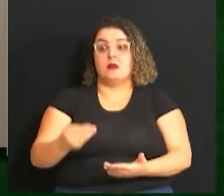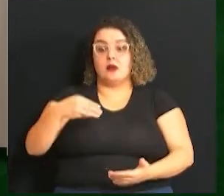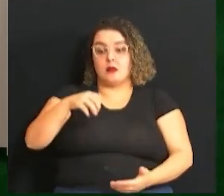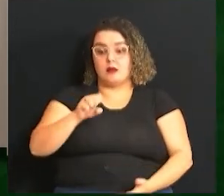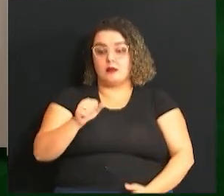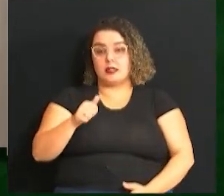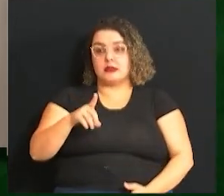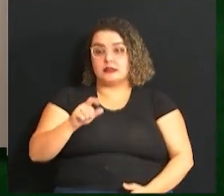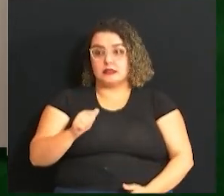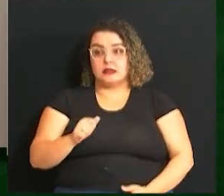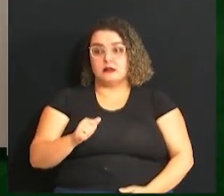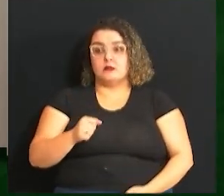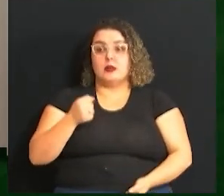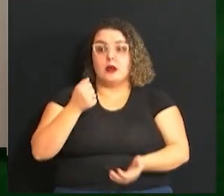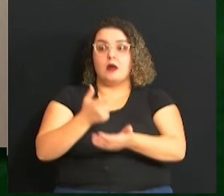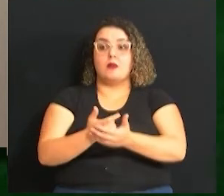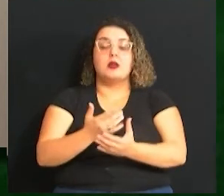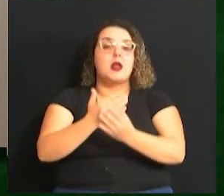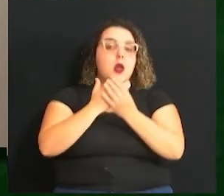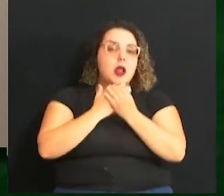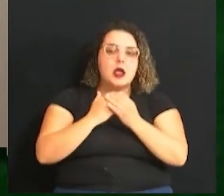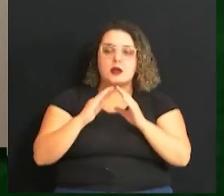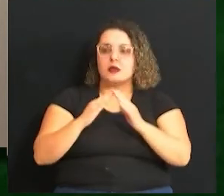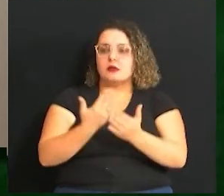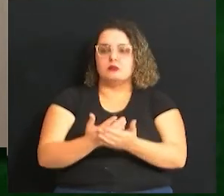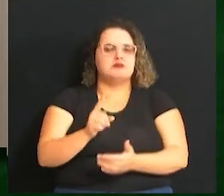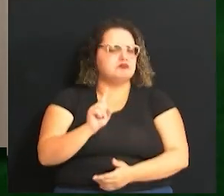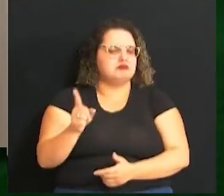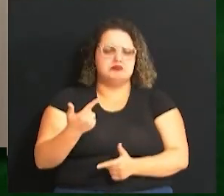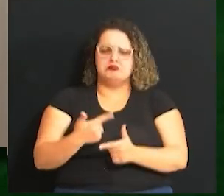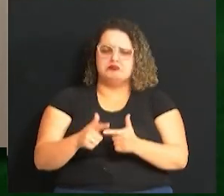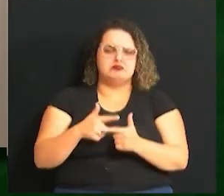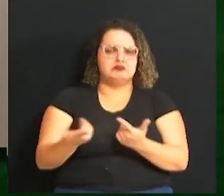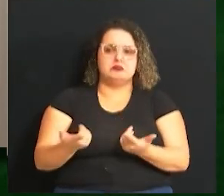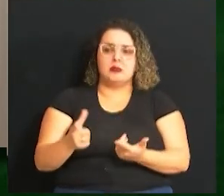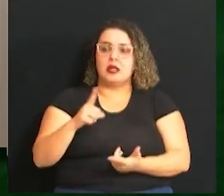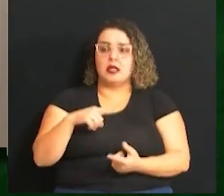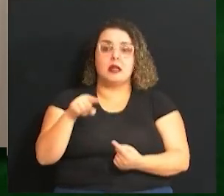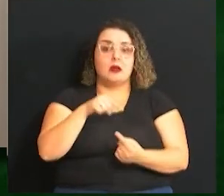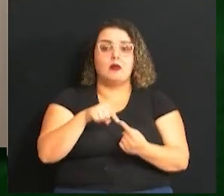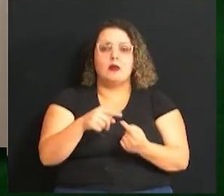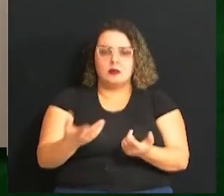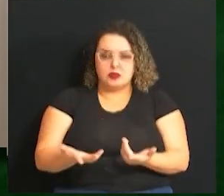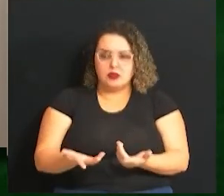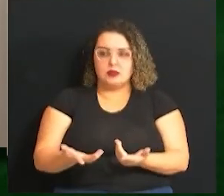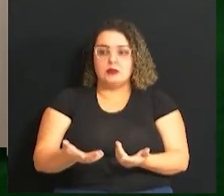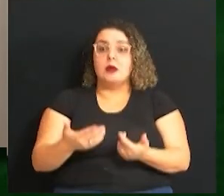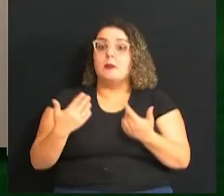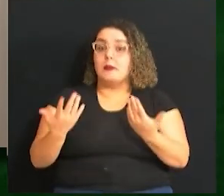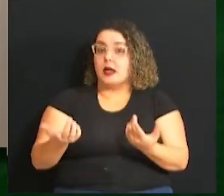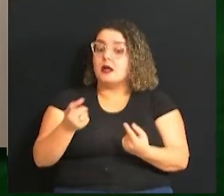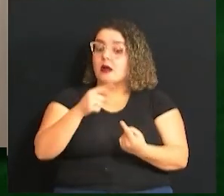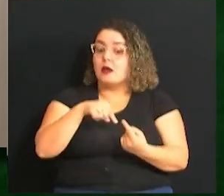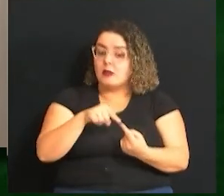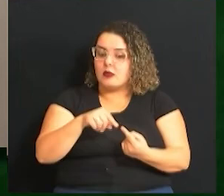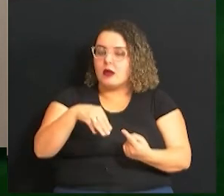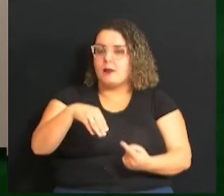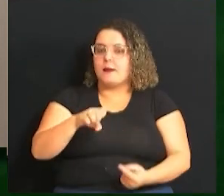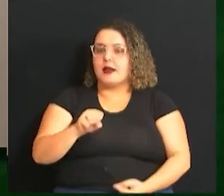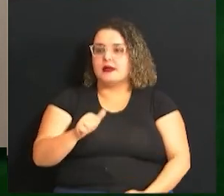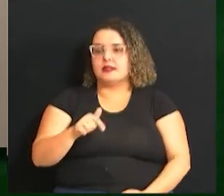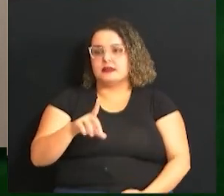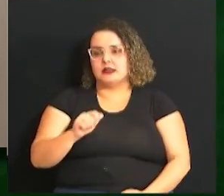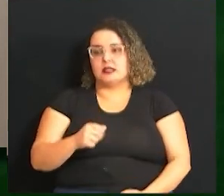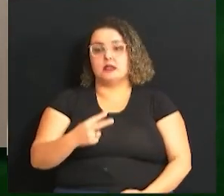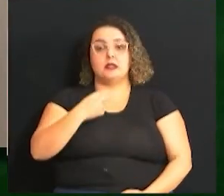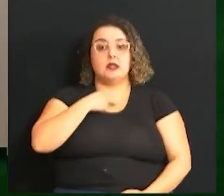filho para ele comprar o lanche da escola, é só para isso. Não tem problema nenhum que a mesada tenha uma finalidade, mas a finalidade da